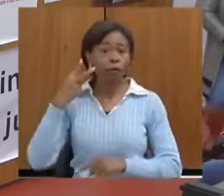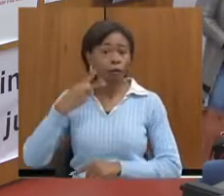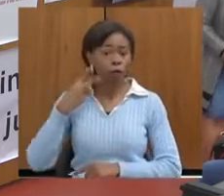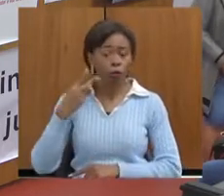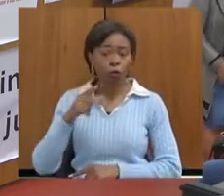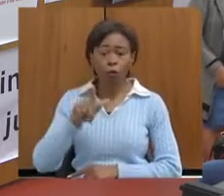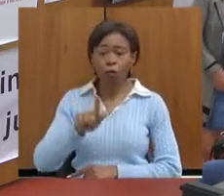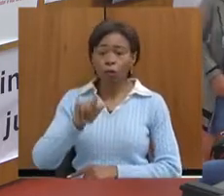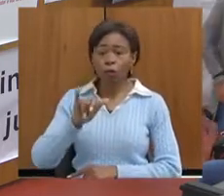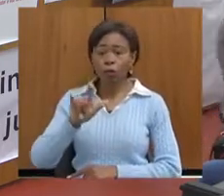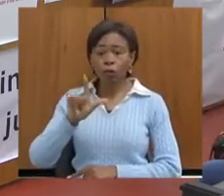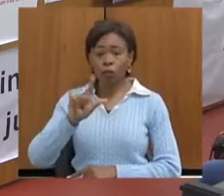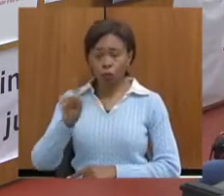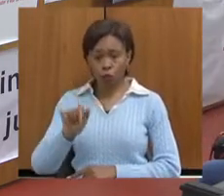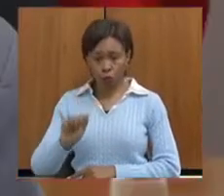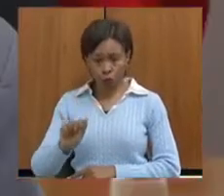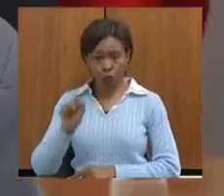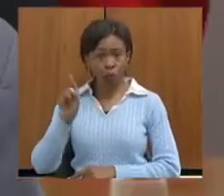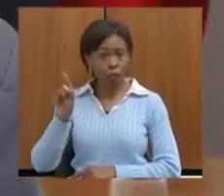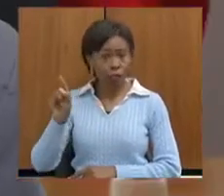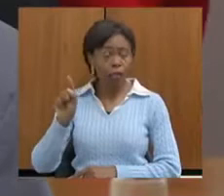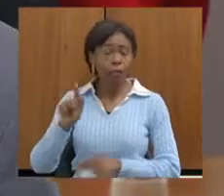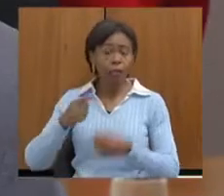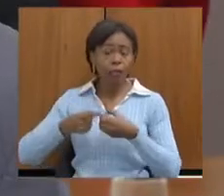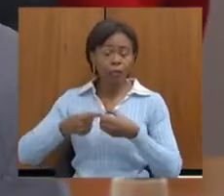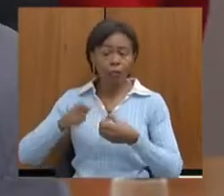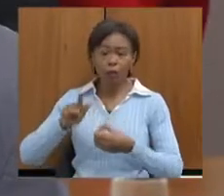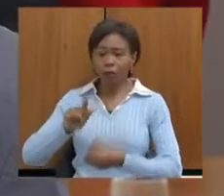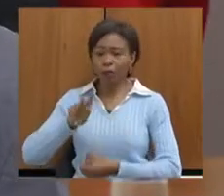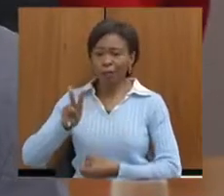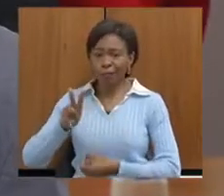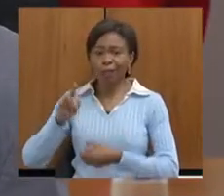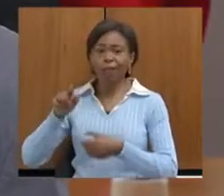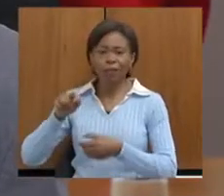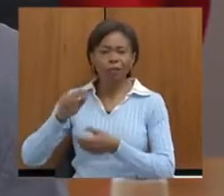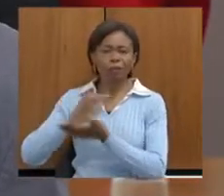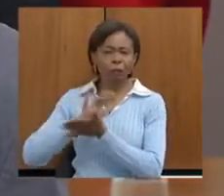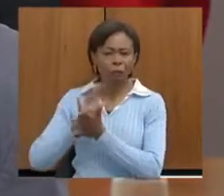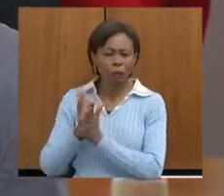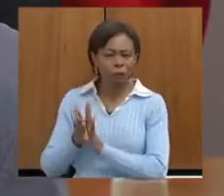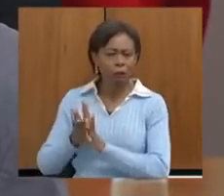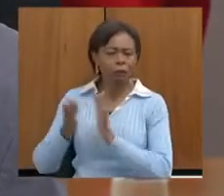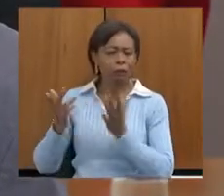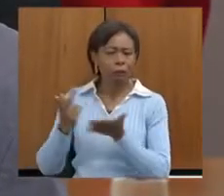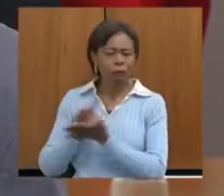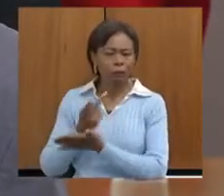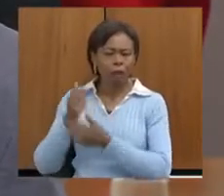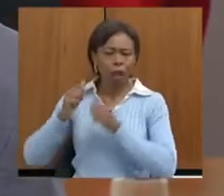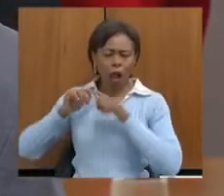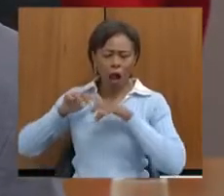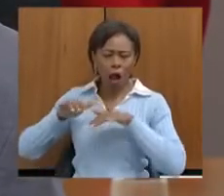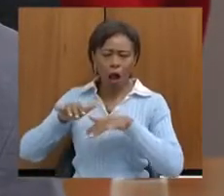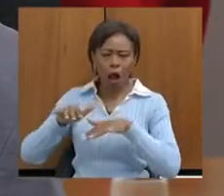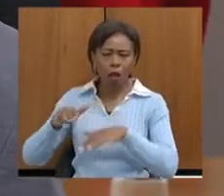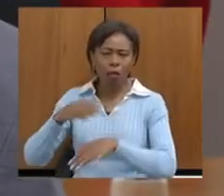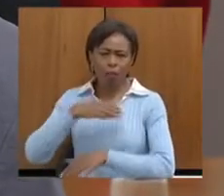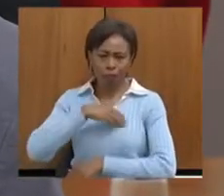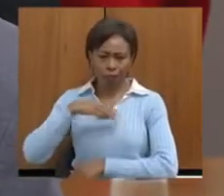atingido pela lama da do crime da Vale Mariana cumprimentar também a diferença